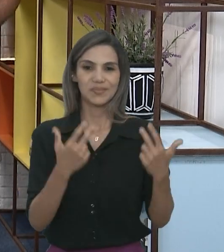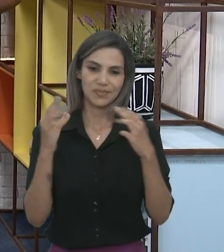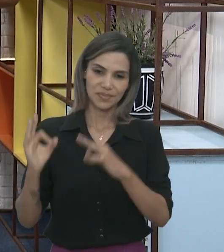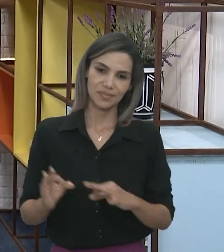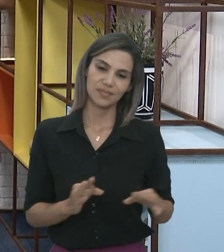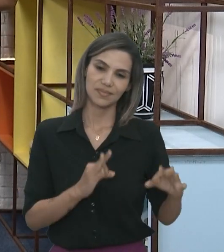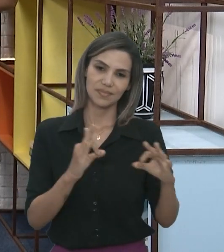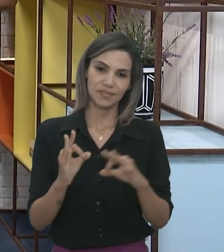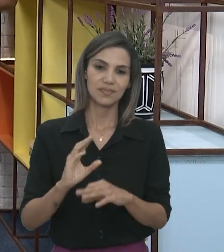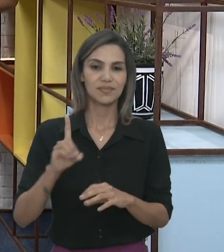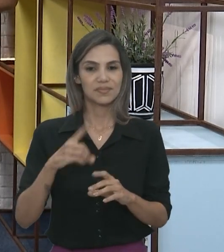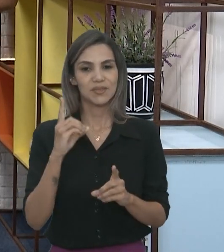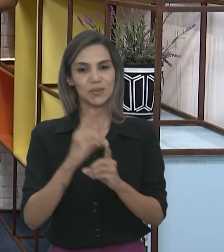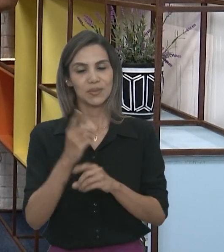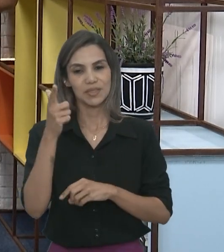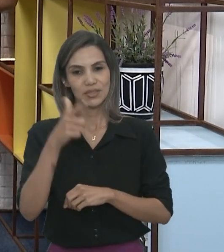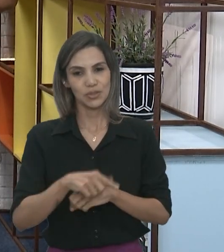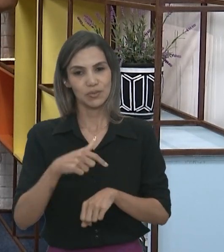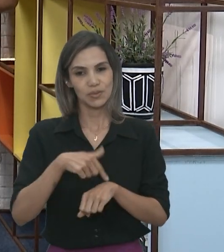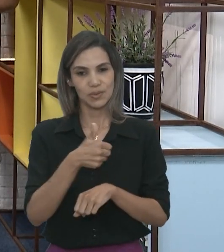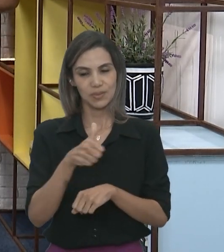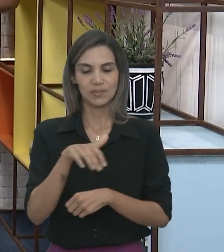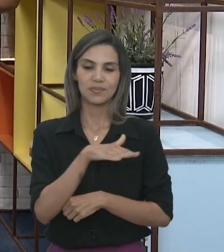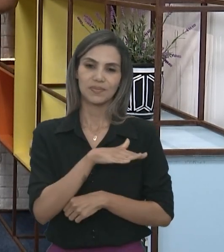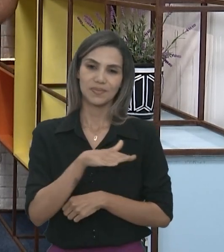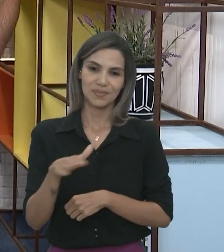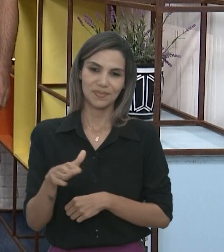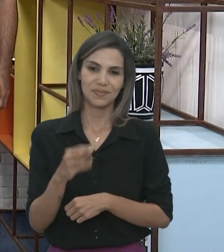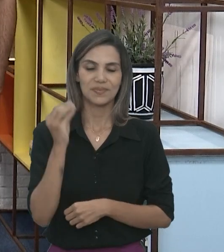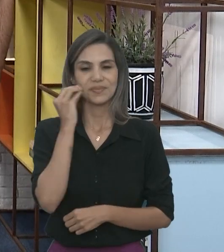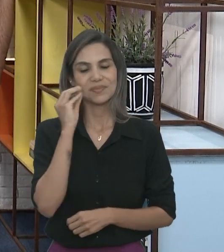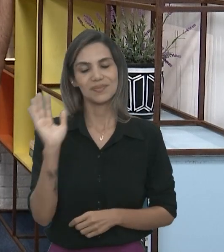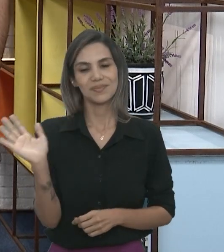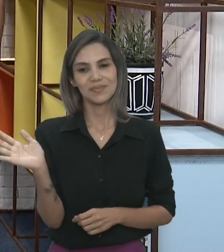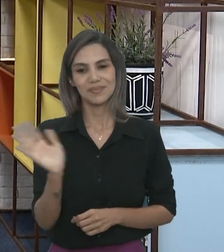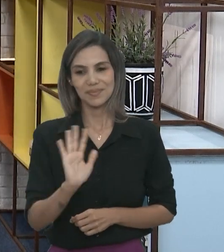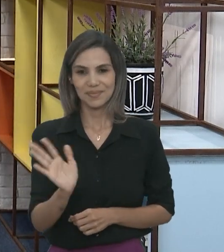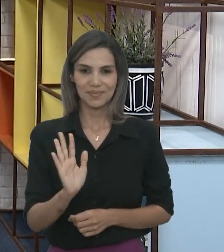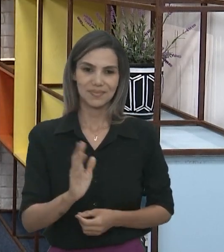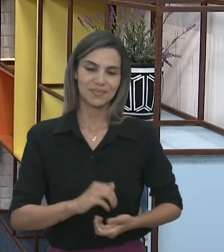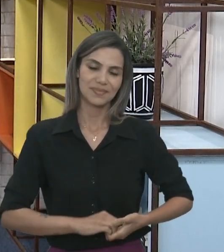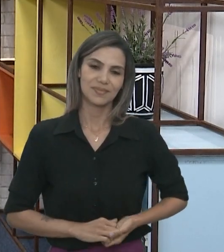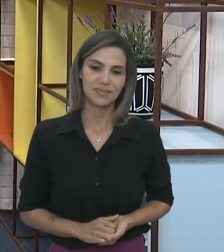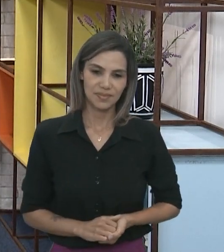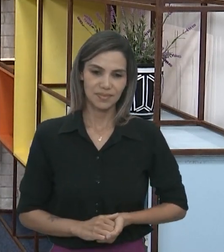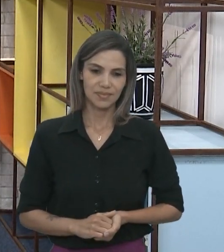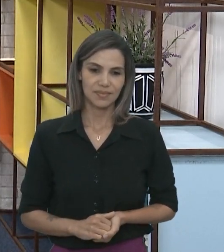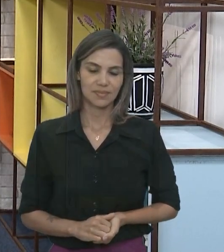companhia. Até o próximo programa, às 11h30 da manhã. Beijos. Tchau.